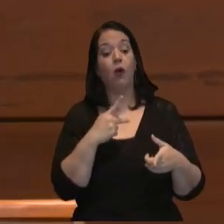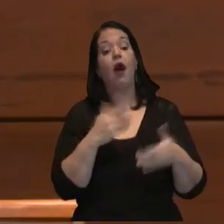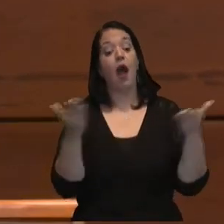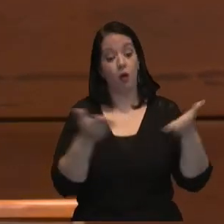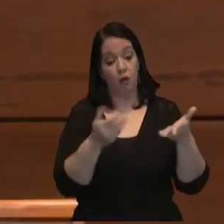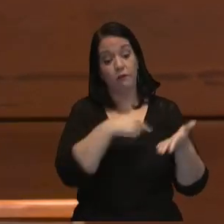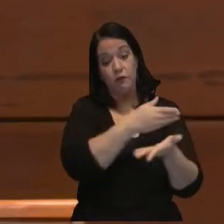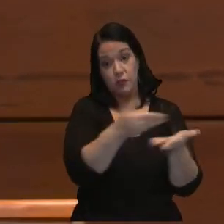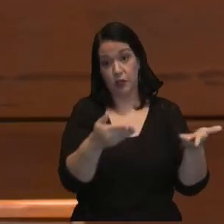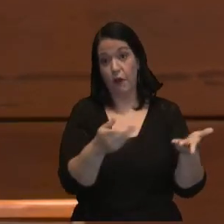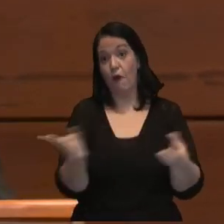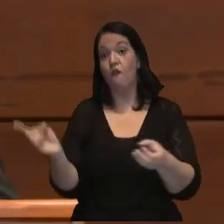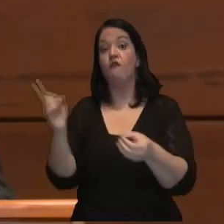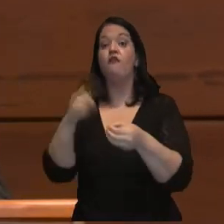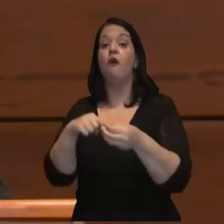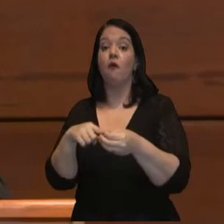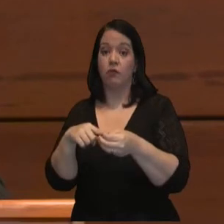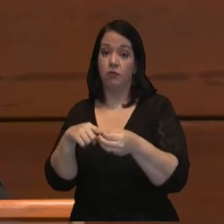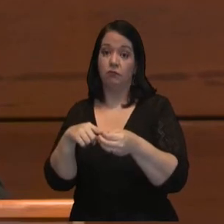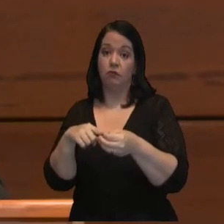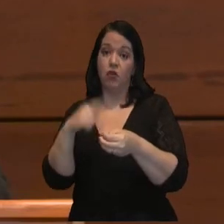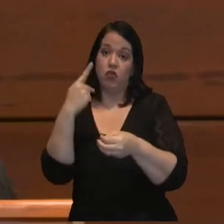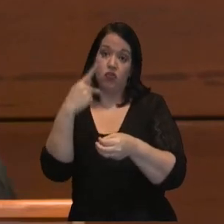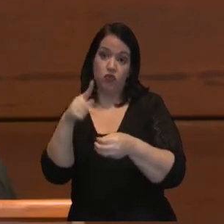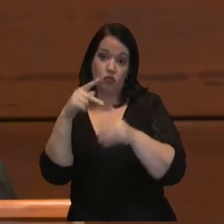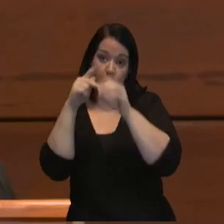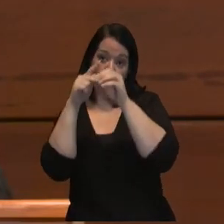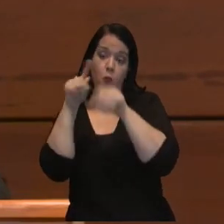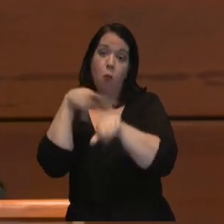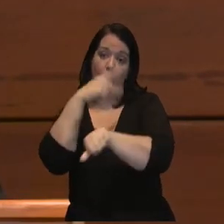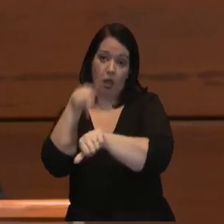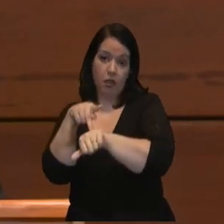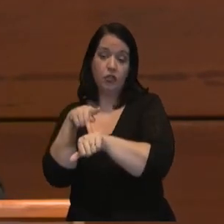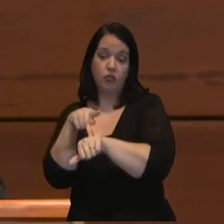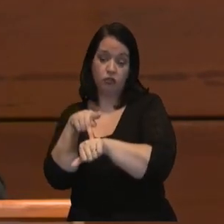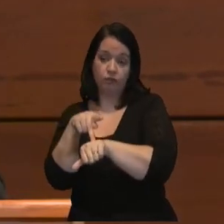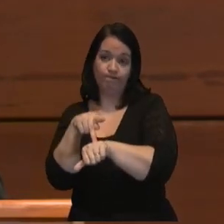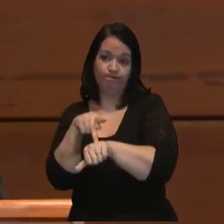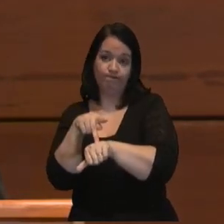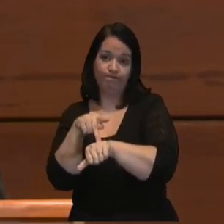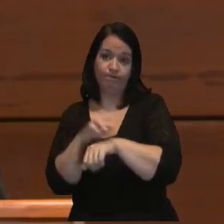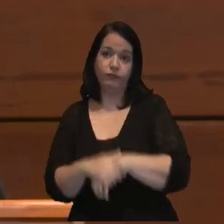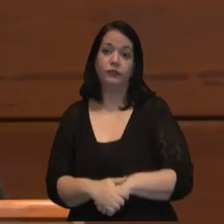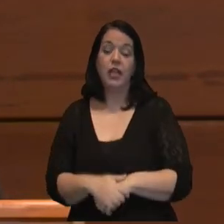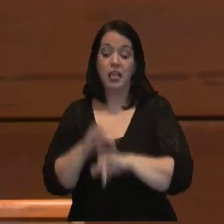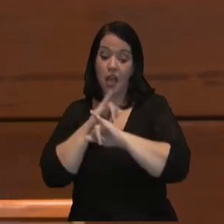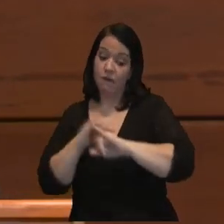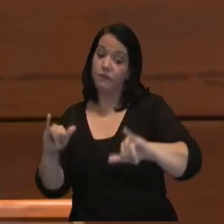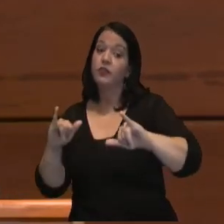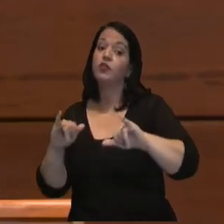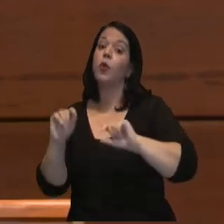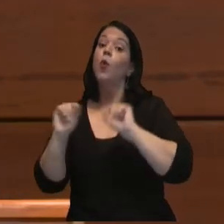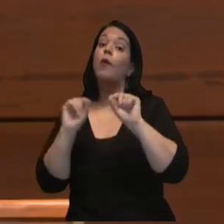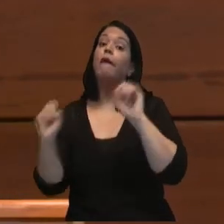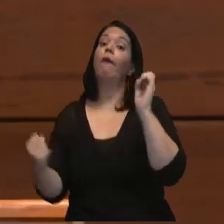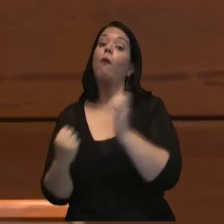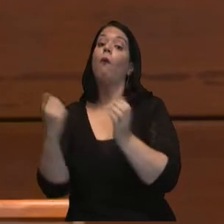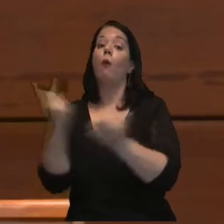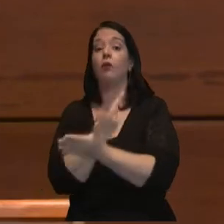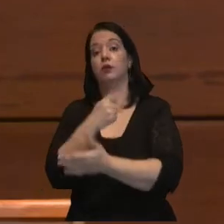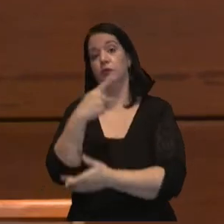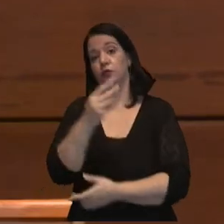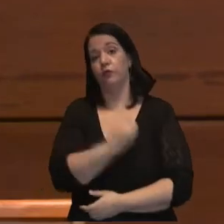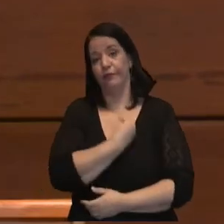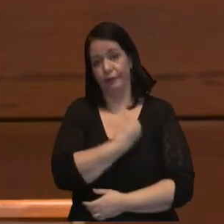diz-nos o texto, então, no verso 23, que da parte da Síria não houve mais investidas na terra de Israel. E